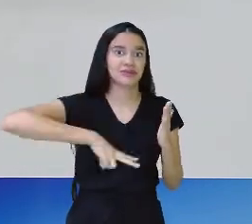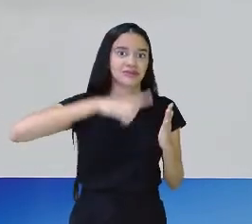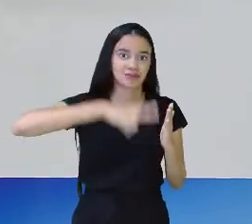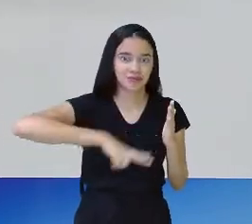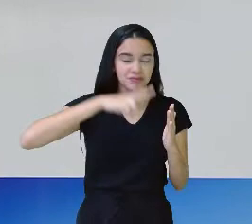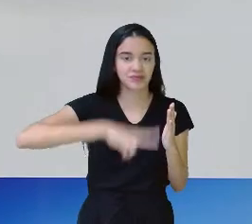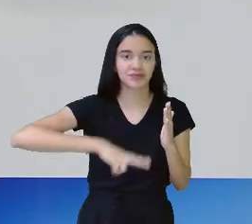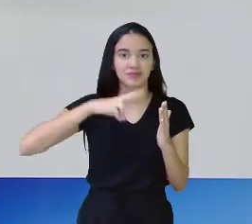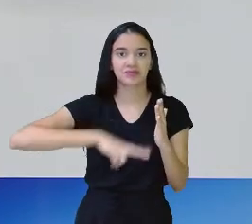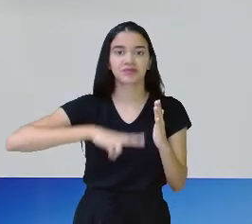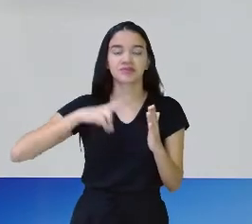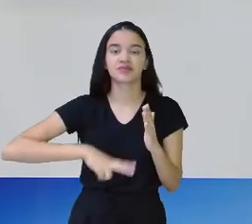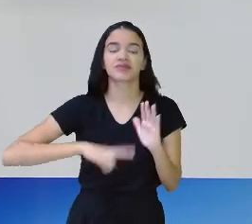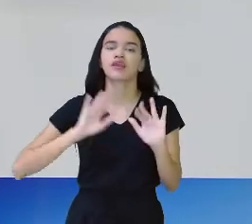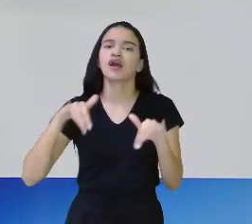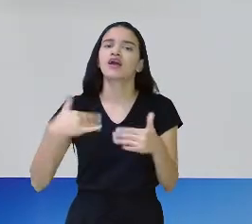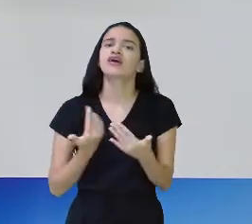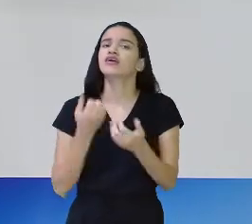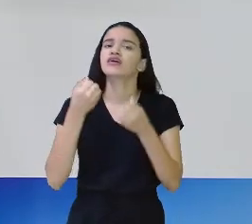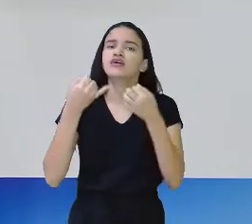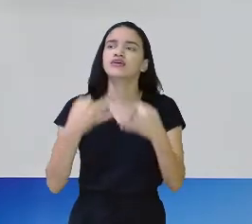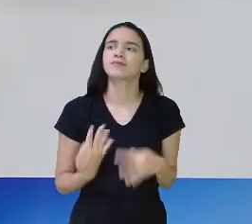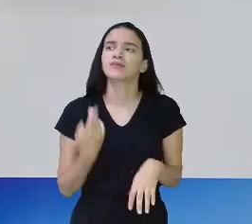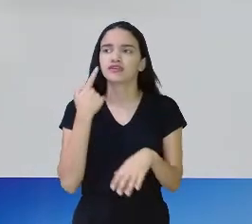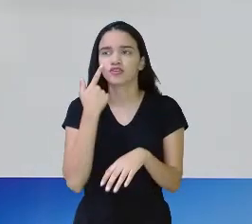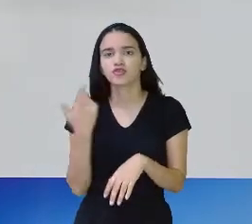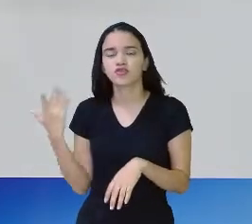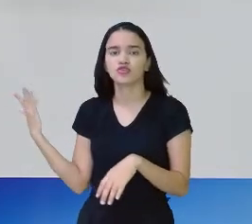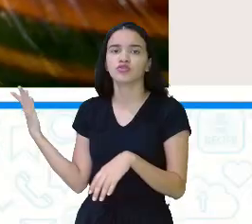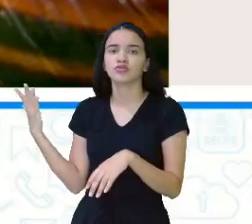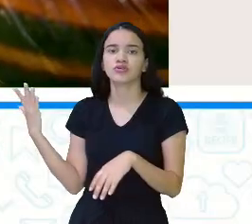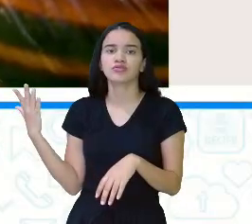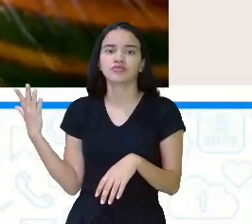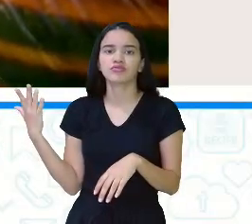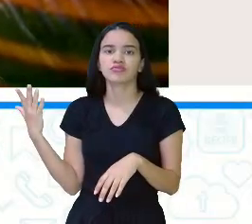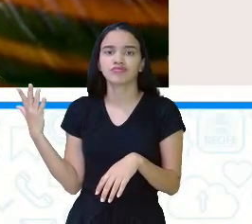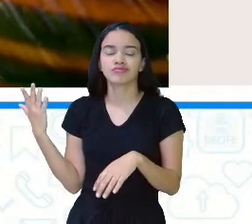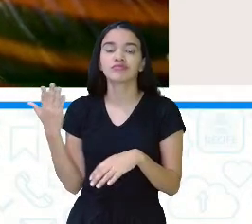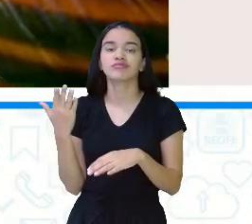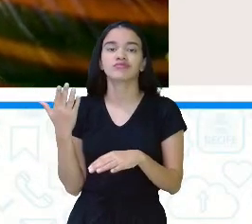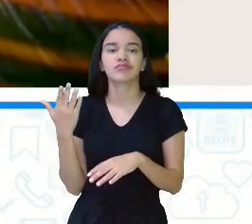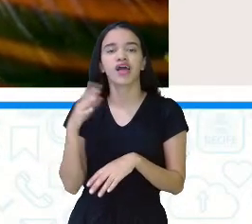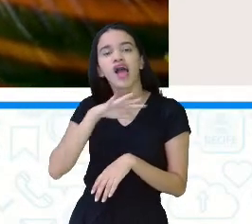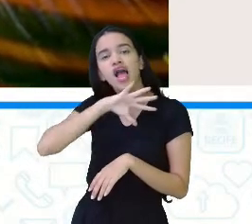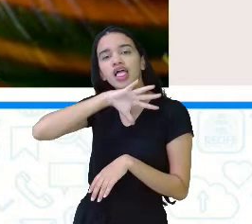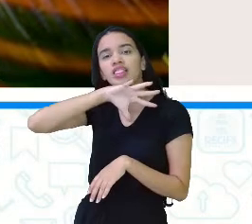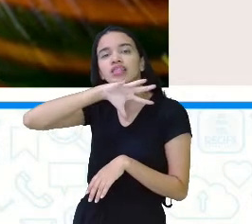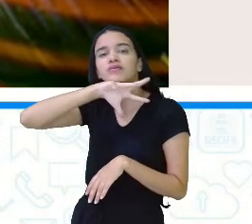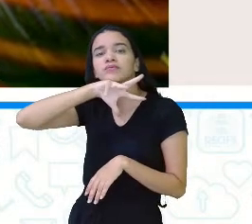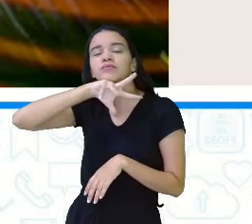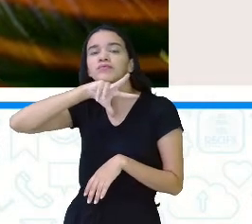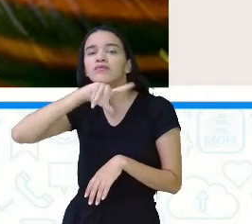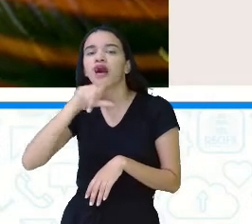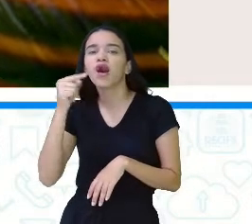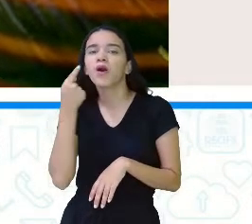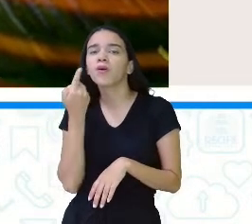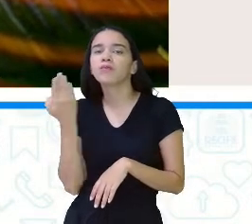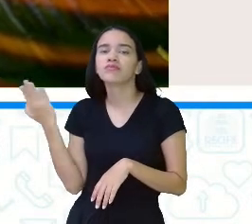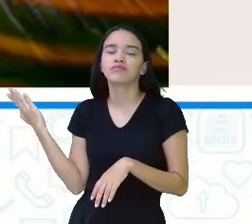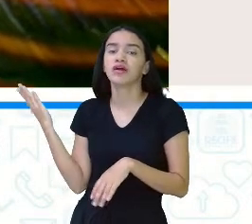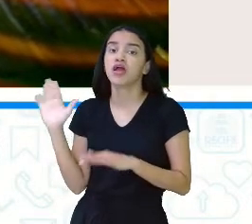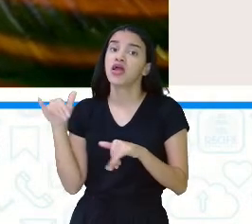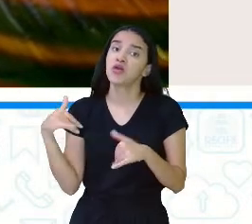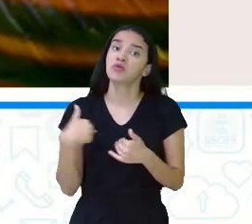leitura, falando sobre esse bichinho aí. Este bichinho que está na tela. Eu não sou a